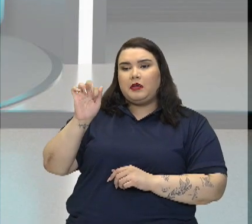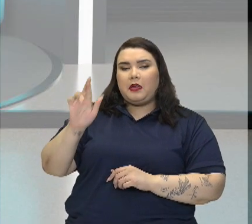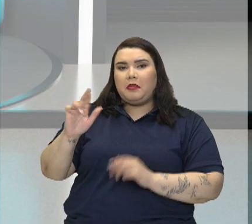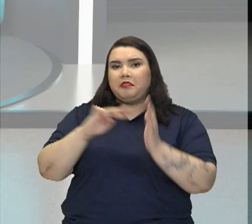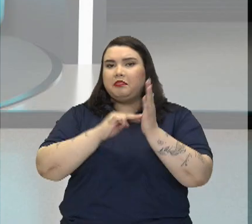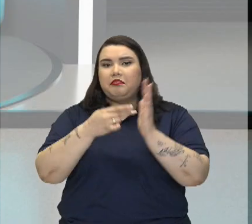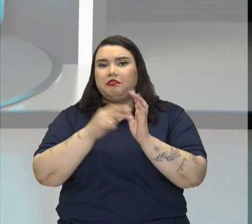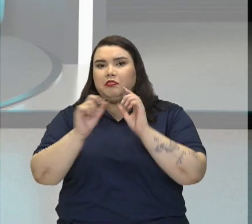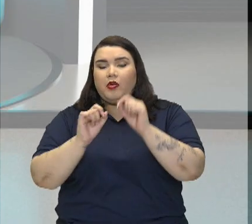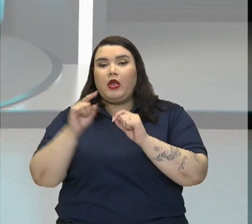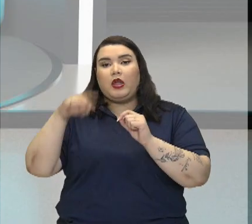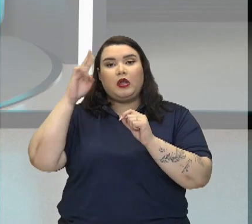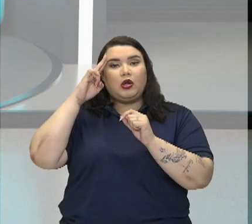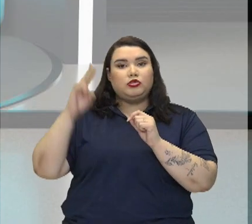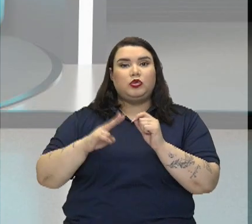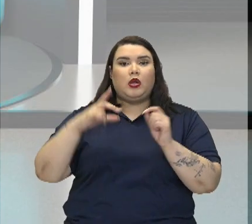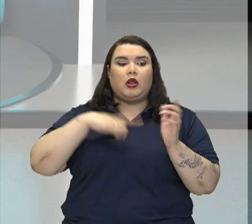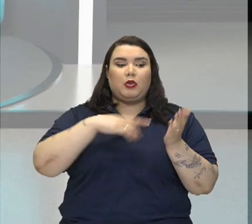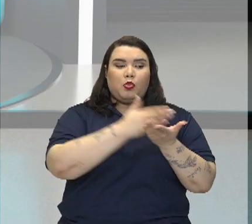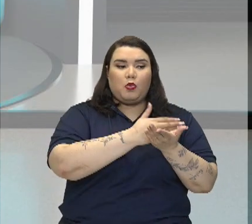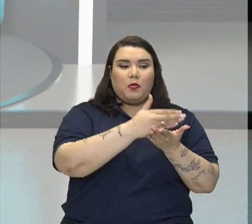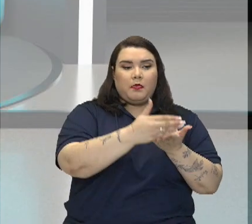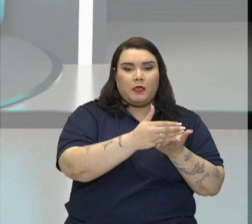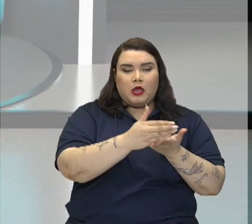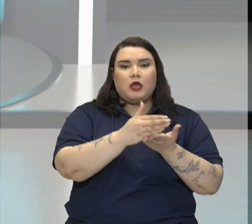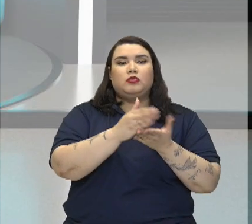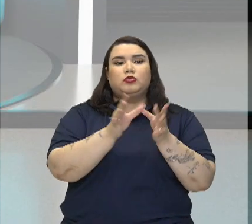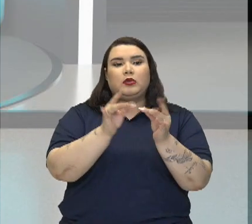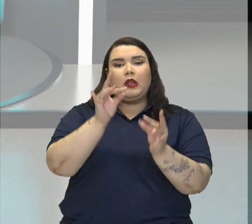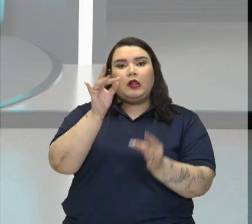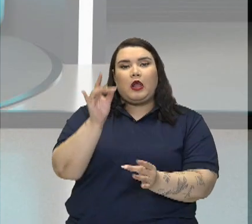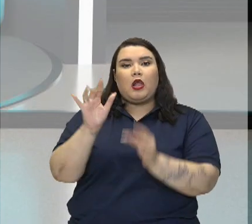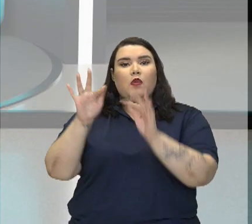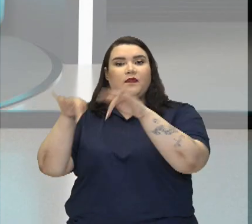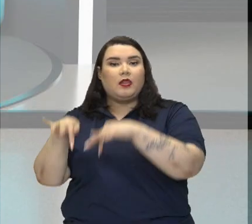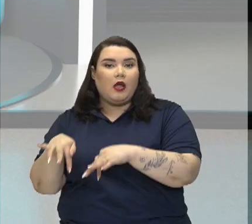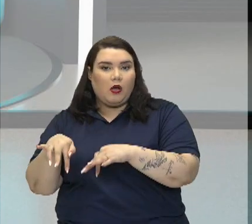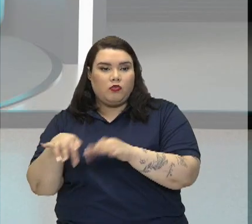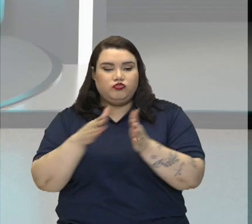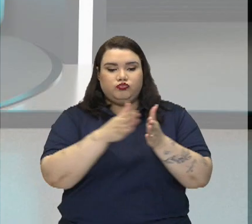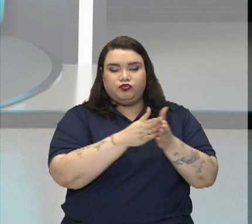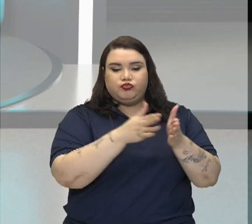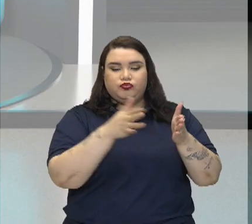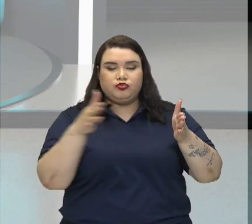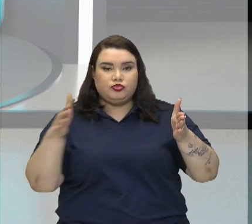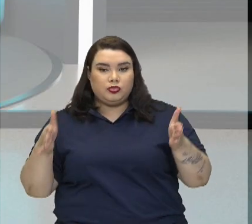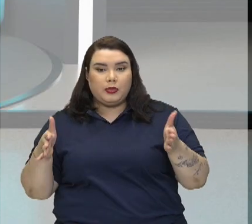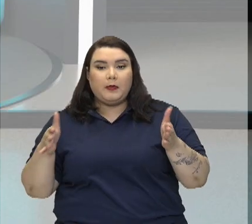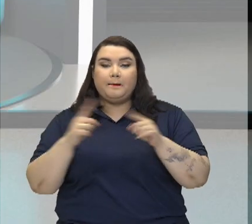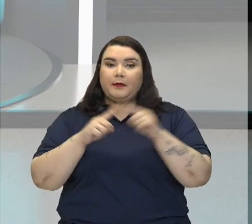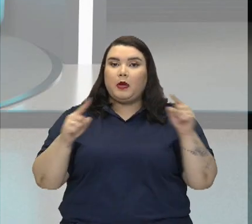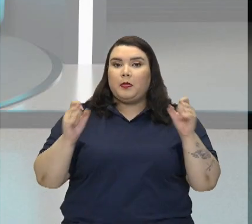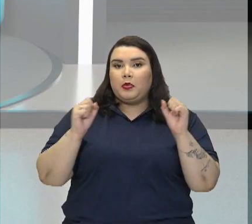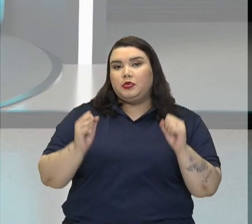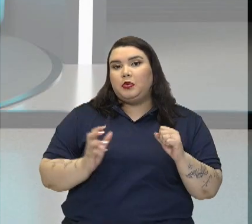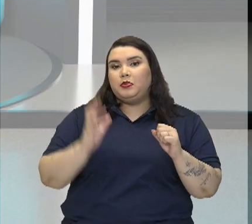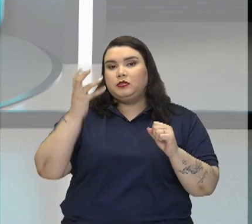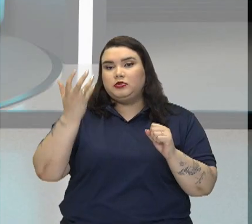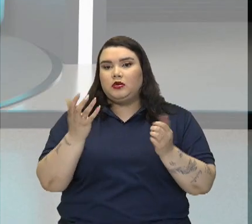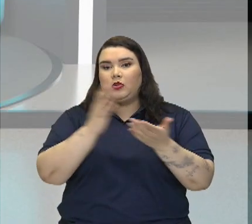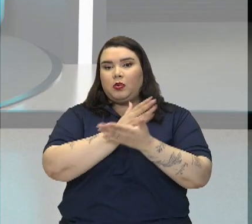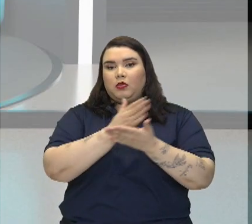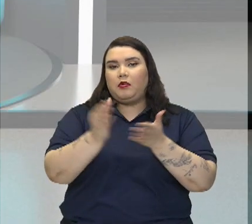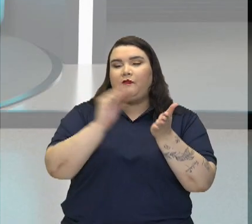é um enredo linear. Mas ele pode ocorrer também algumas